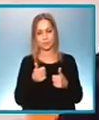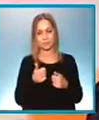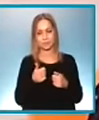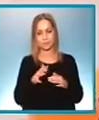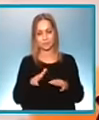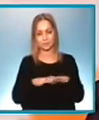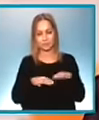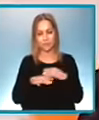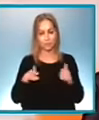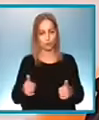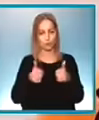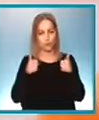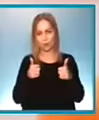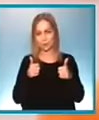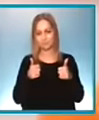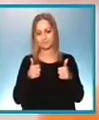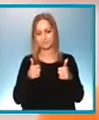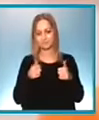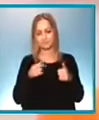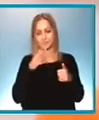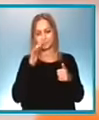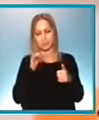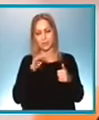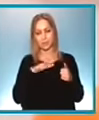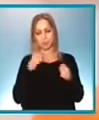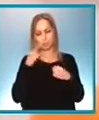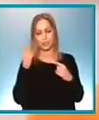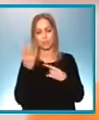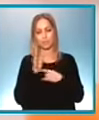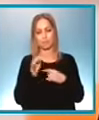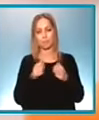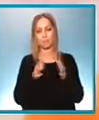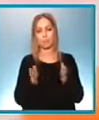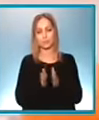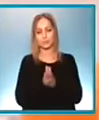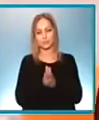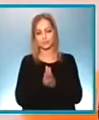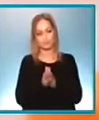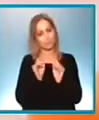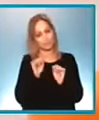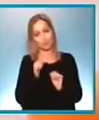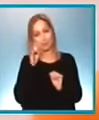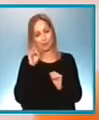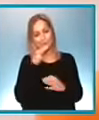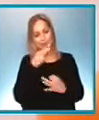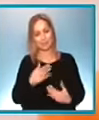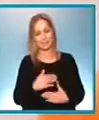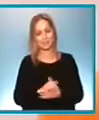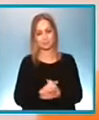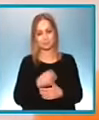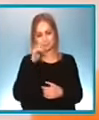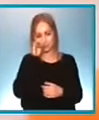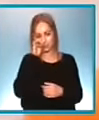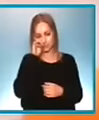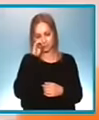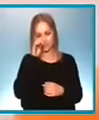melhor, sempre tens que ser exemplo para toda a gente, mesmo assim. Pronto, guarda, os